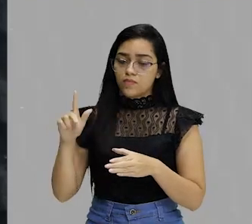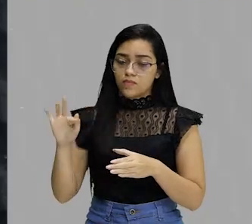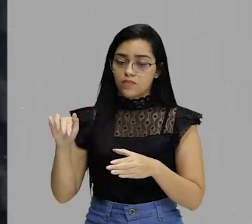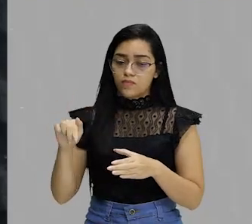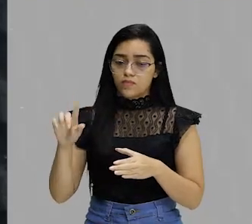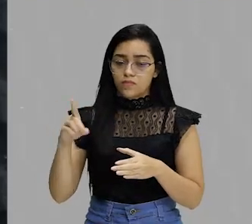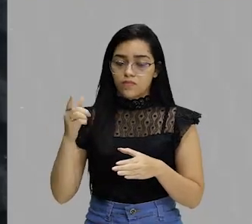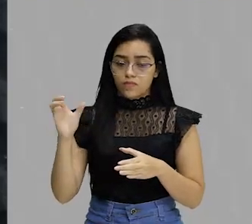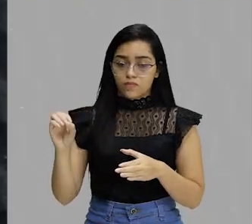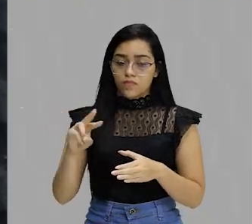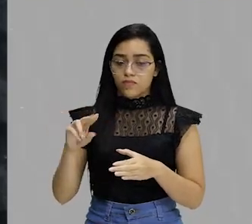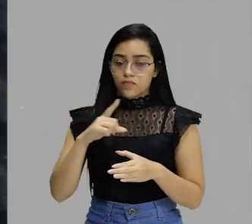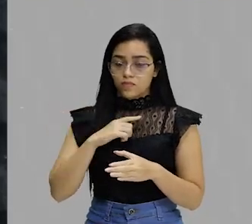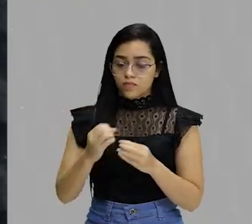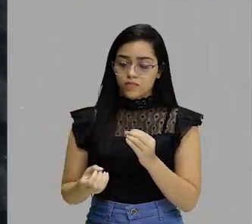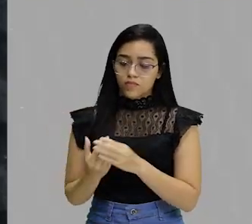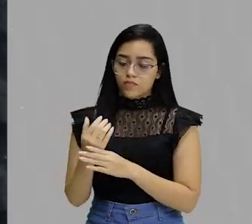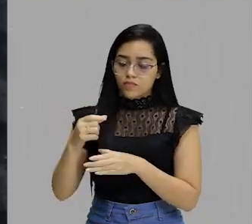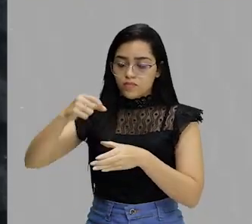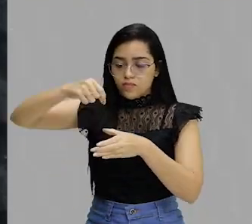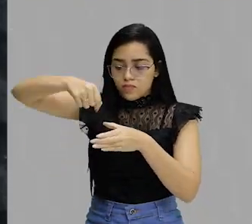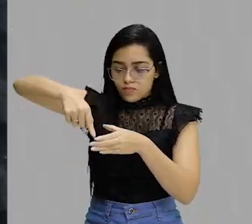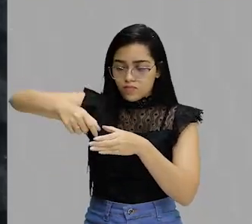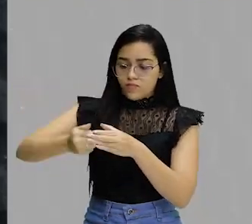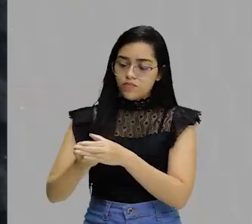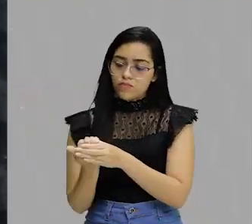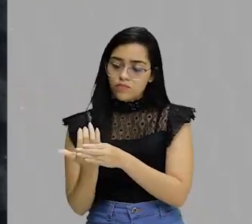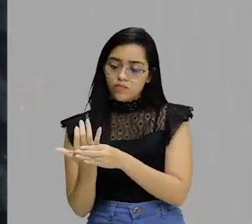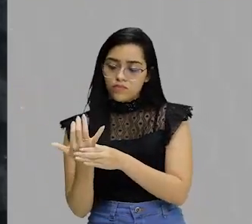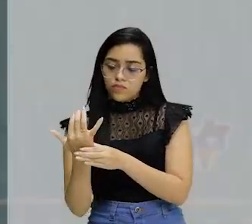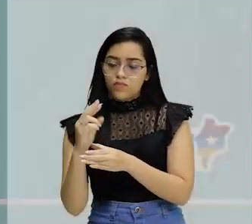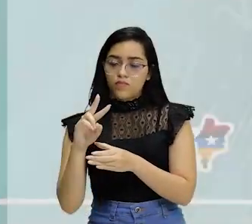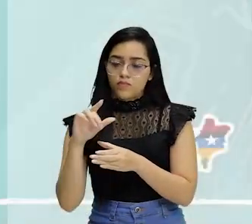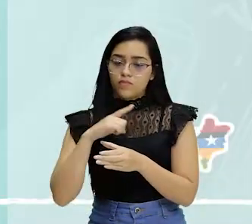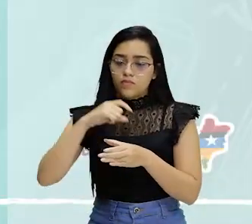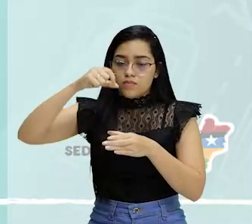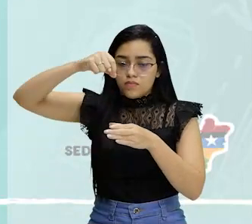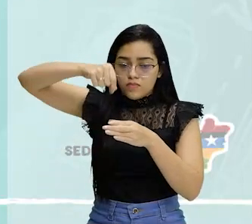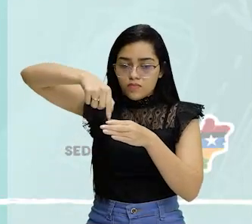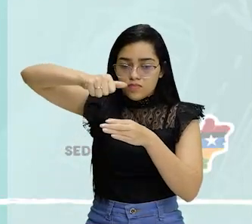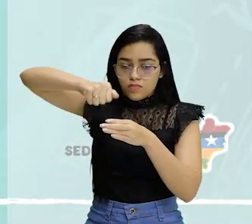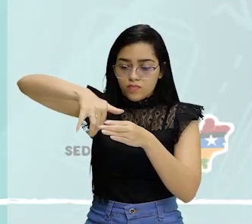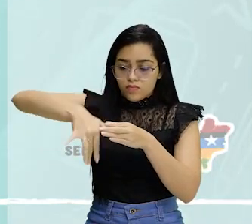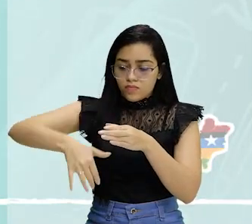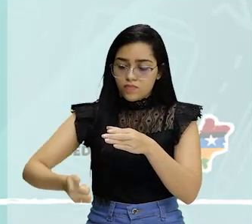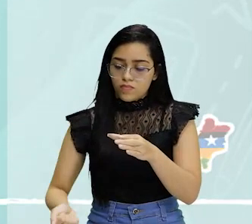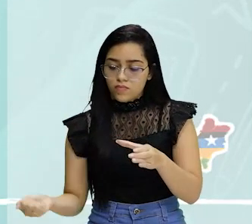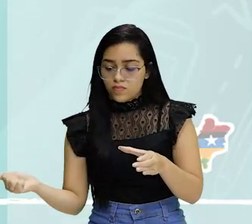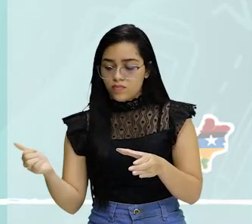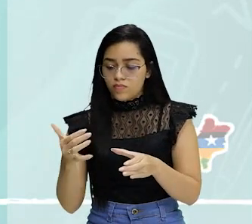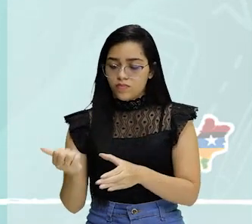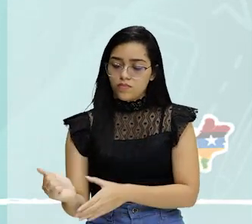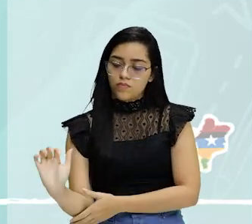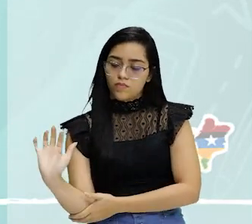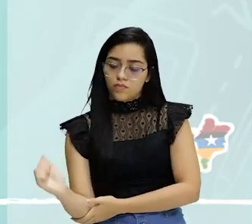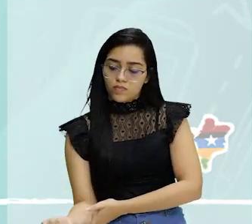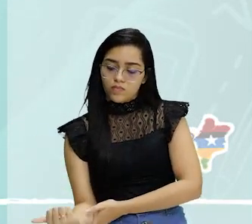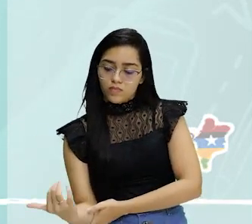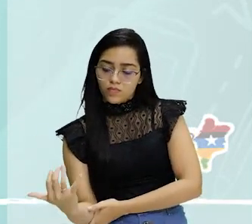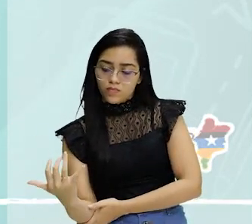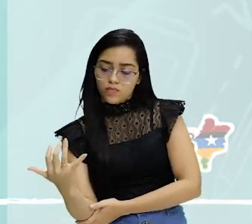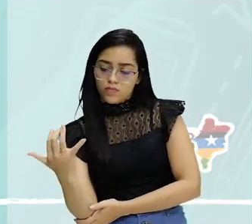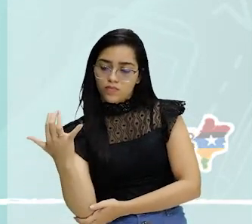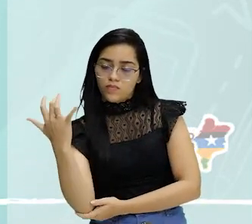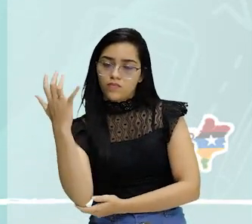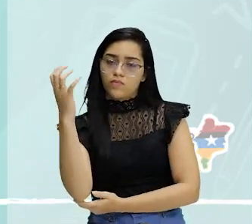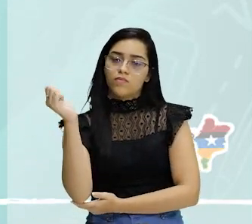fecundação e vai se formar a semente. Essa semente, quando ela cai no substrato, ela vai dar origem a uma planta nova, que é o